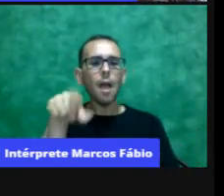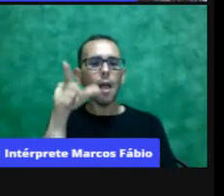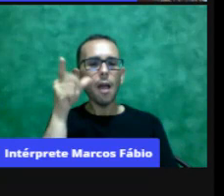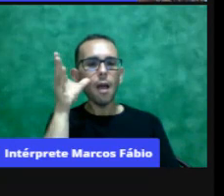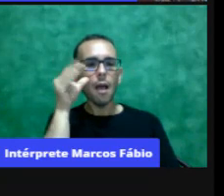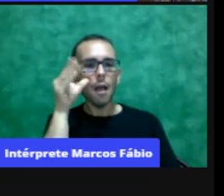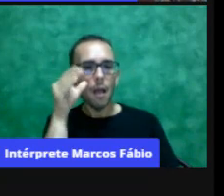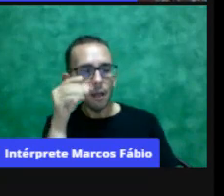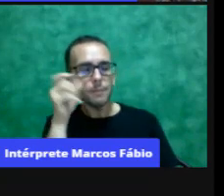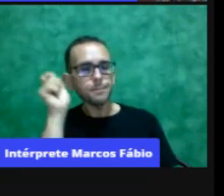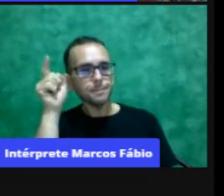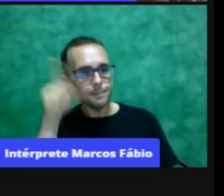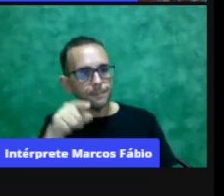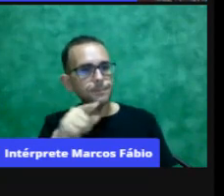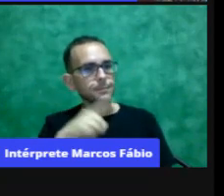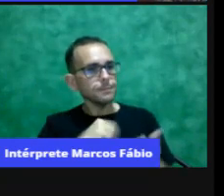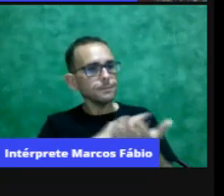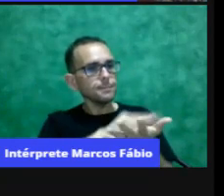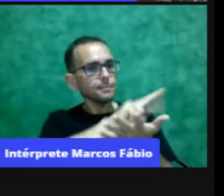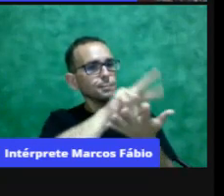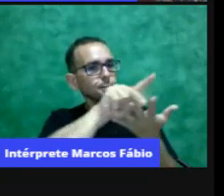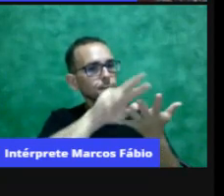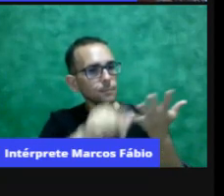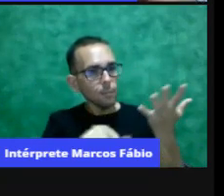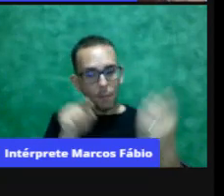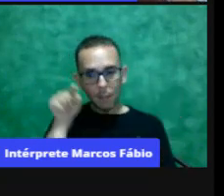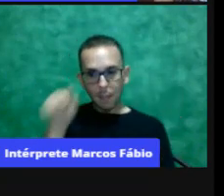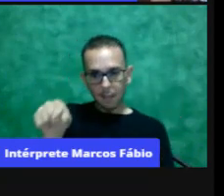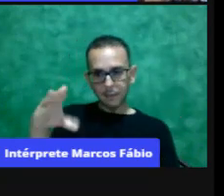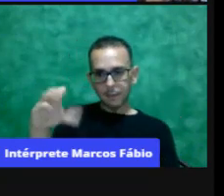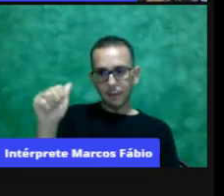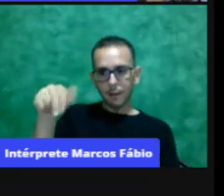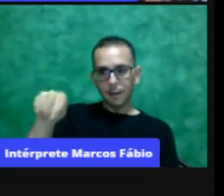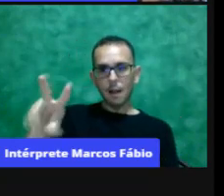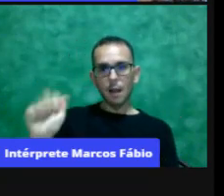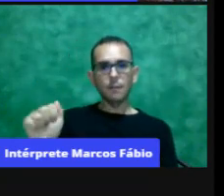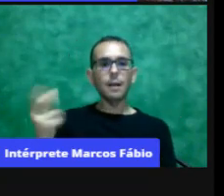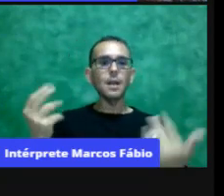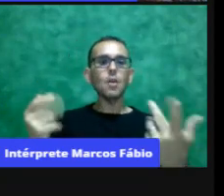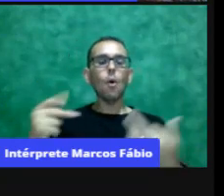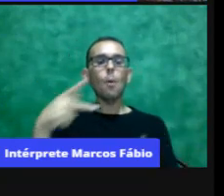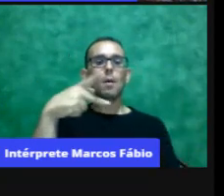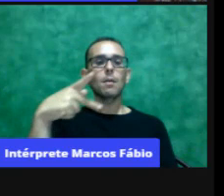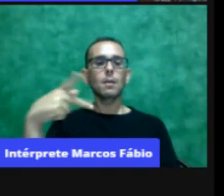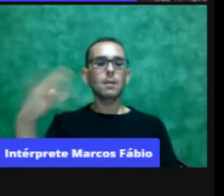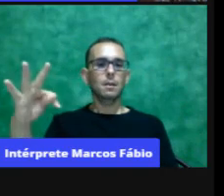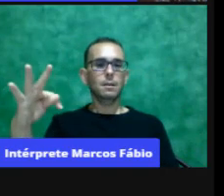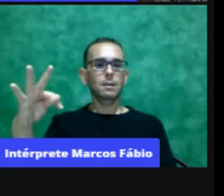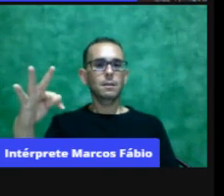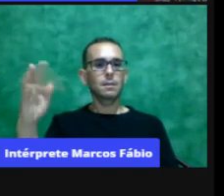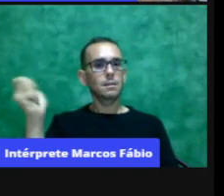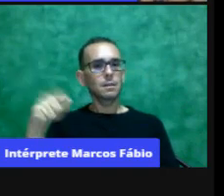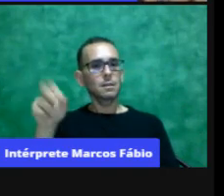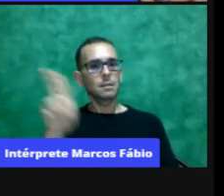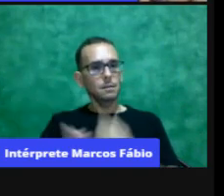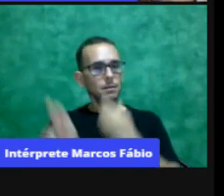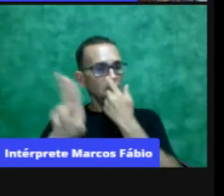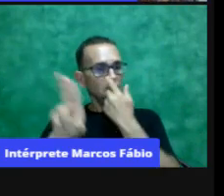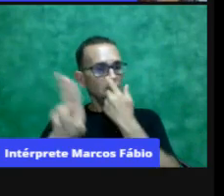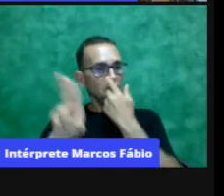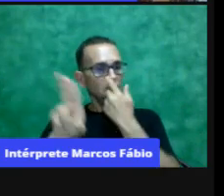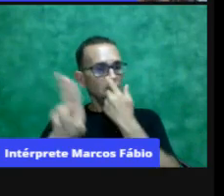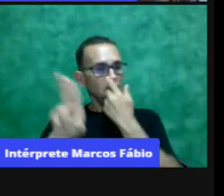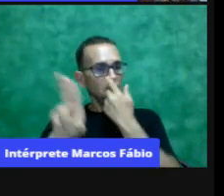gente trouxe vários aqui para produzir vídeos, o interessante dele é que nem o PowerPoint. Ele também serve para você